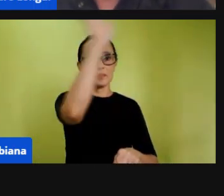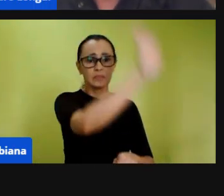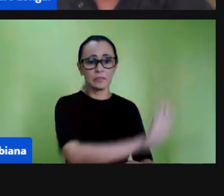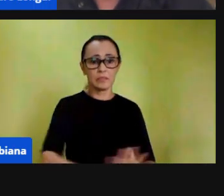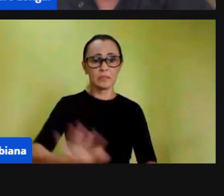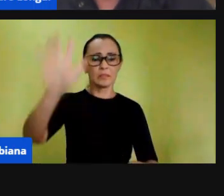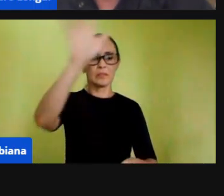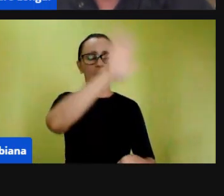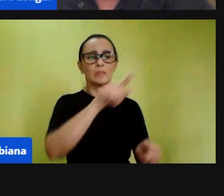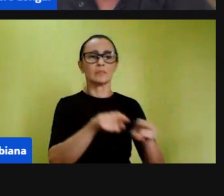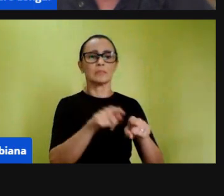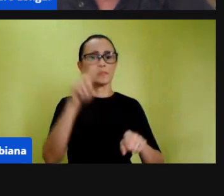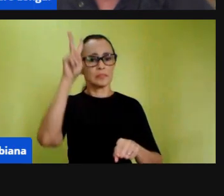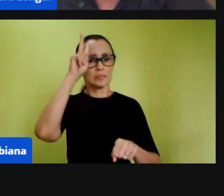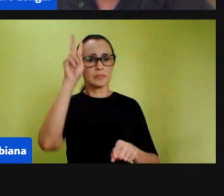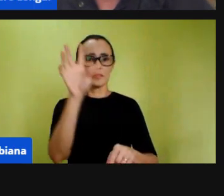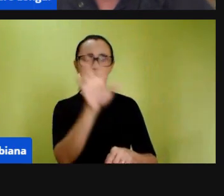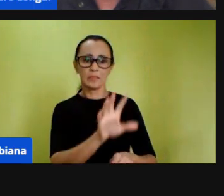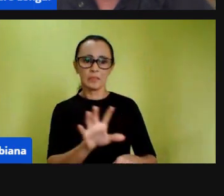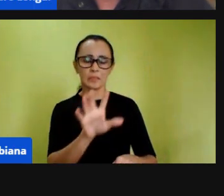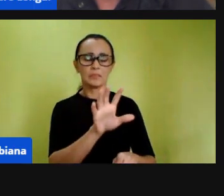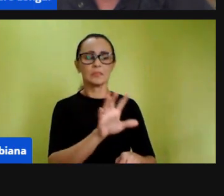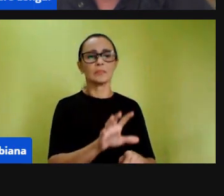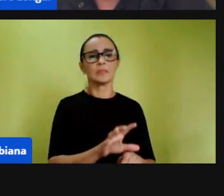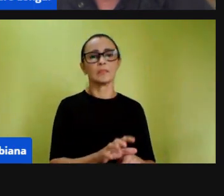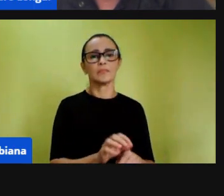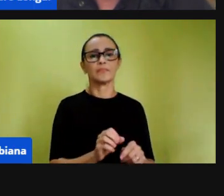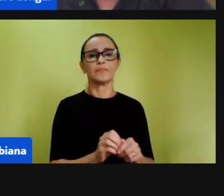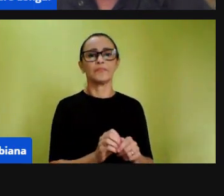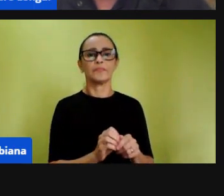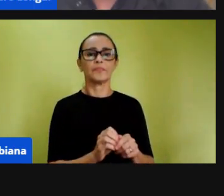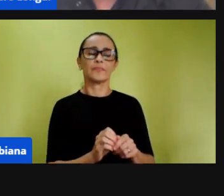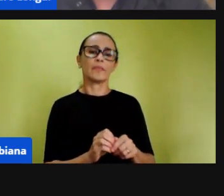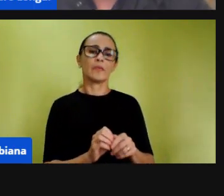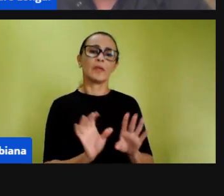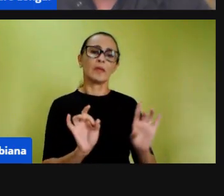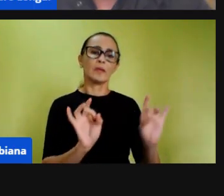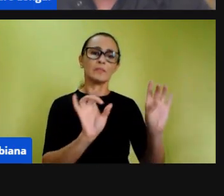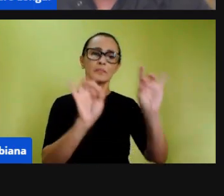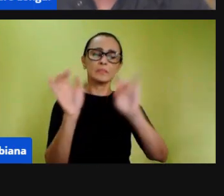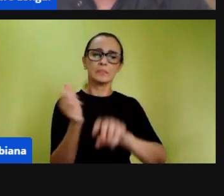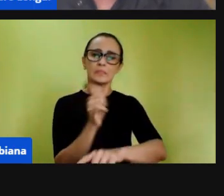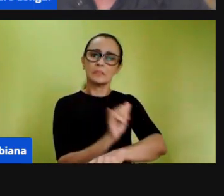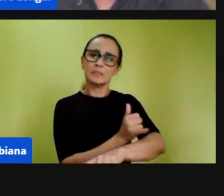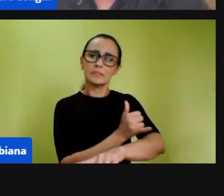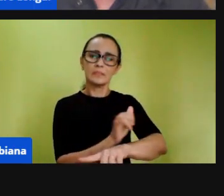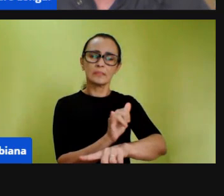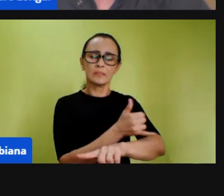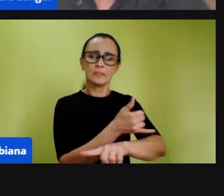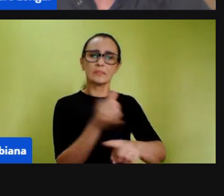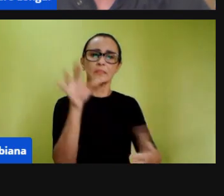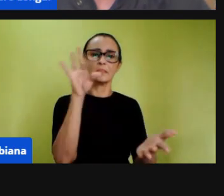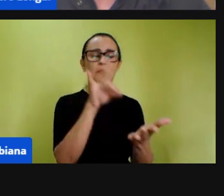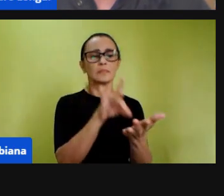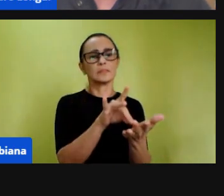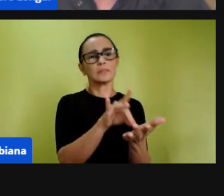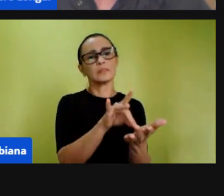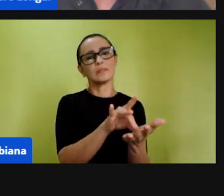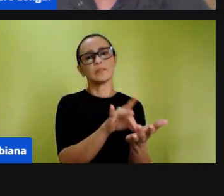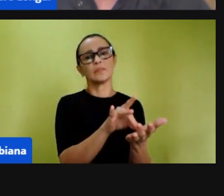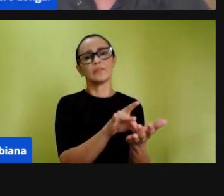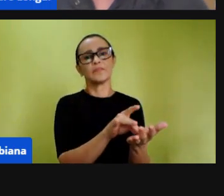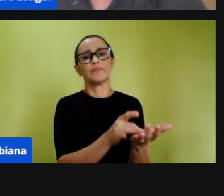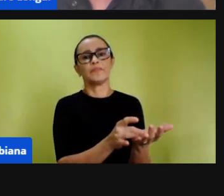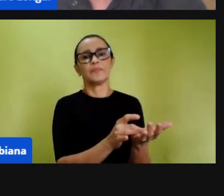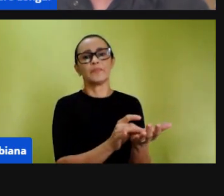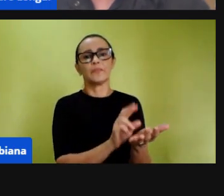para cada componente. A principal estratégia mesmo que eu adotei, principalmente a